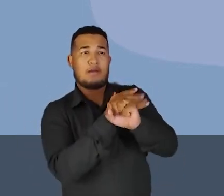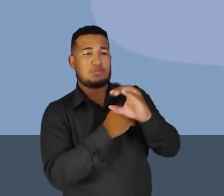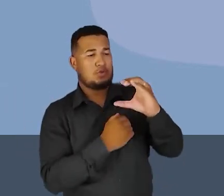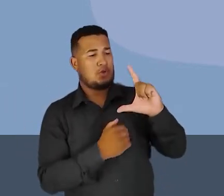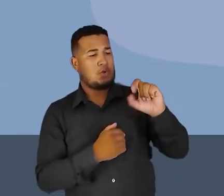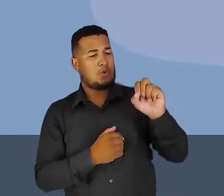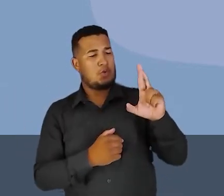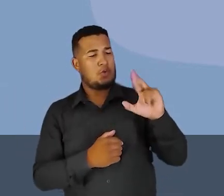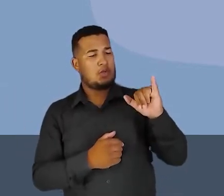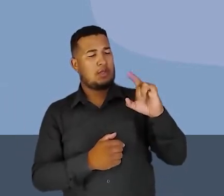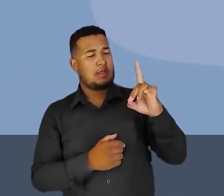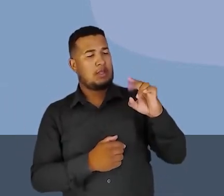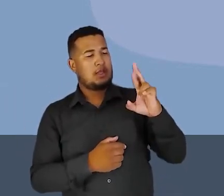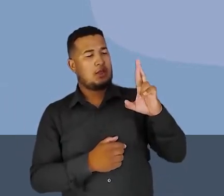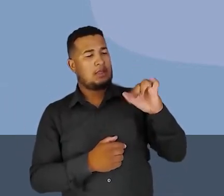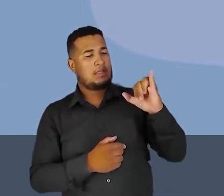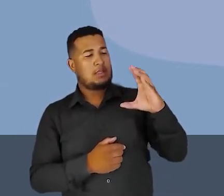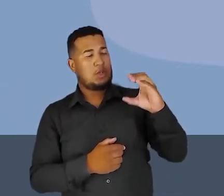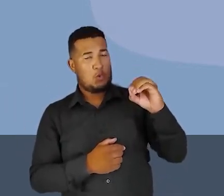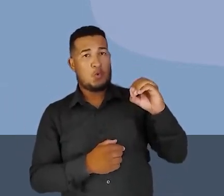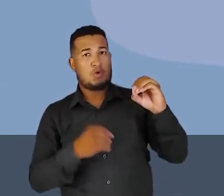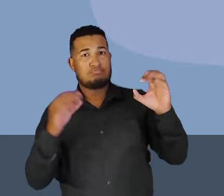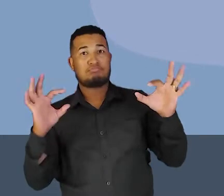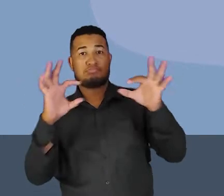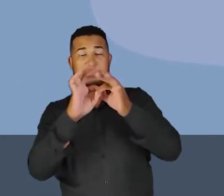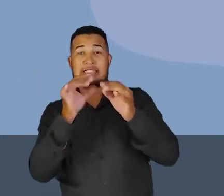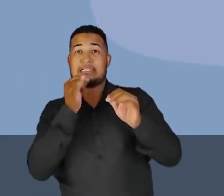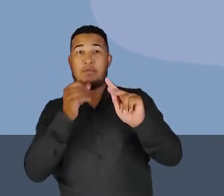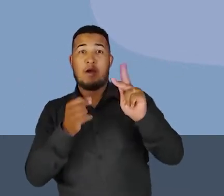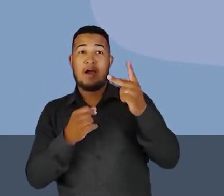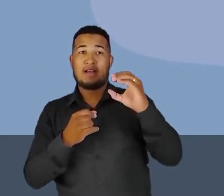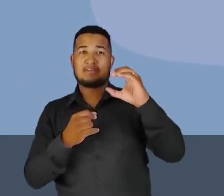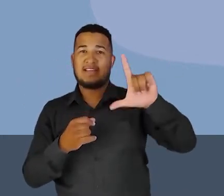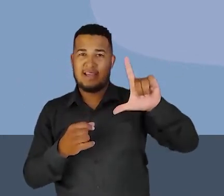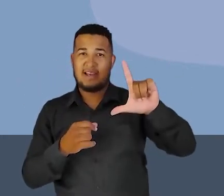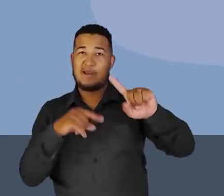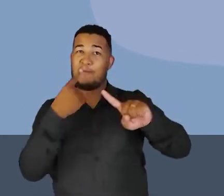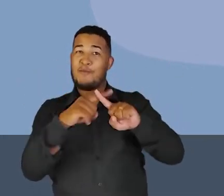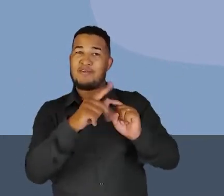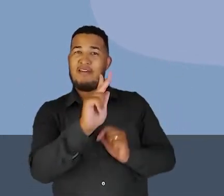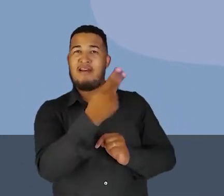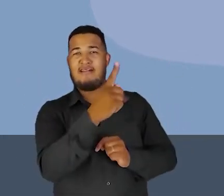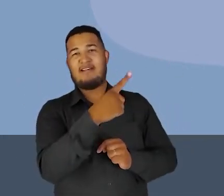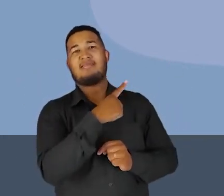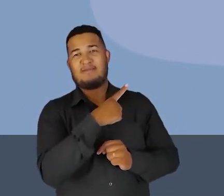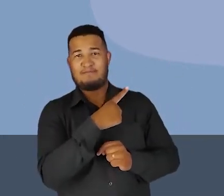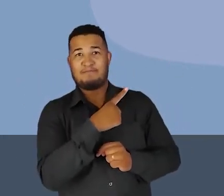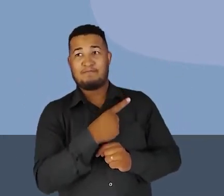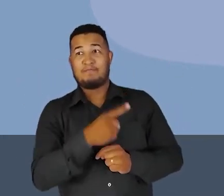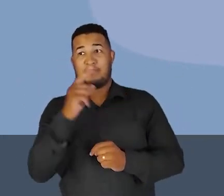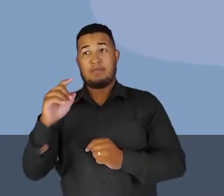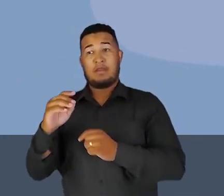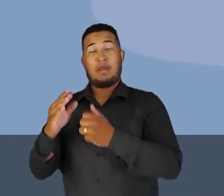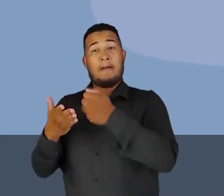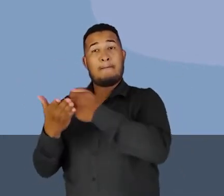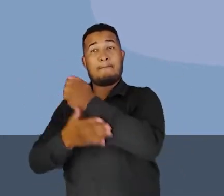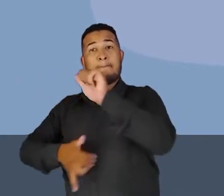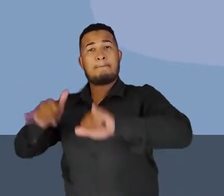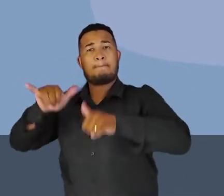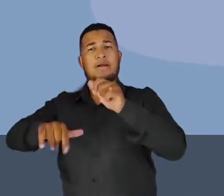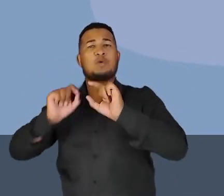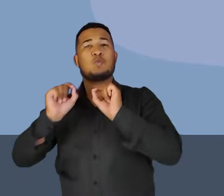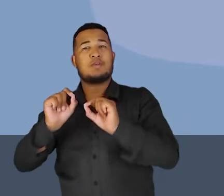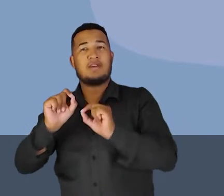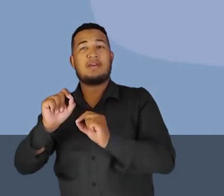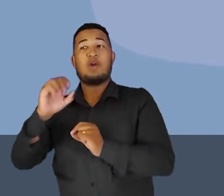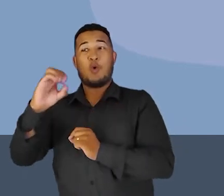hidróxido de sódio. Observa que o ácido é o HCl, uma vez que ele tem o H na frente, e a base é o NaOH, uma vez que ele